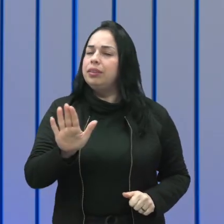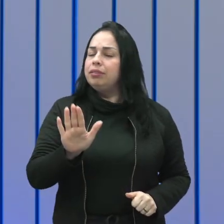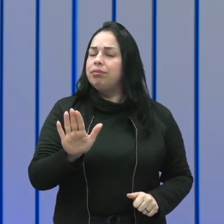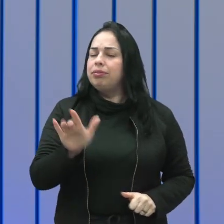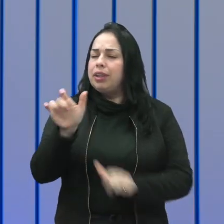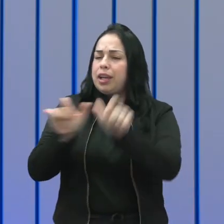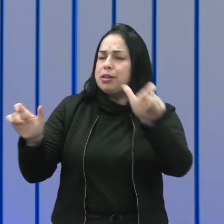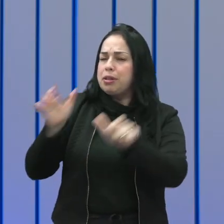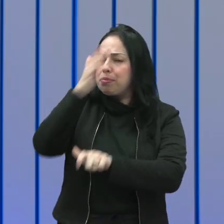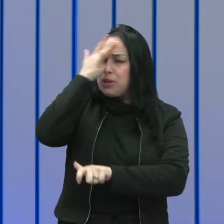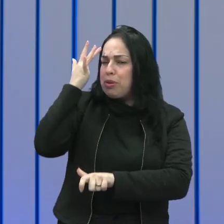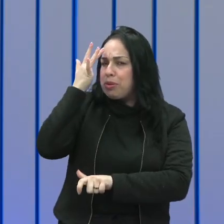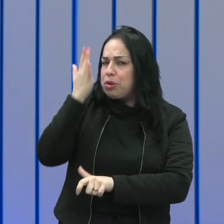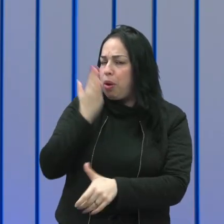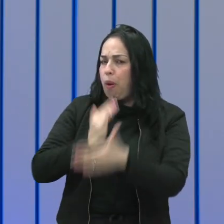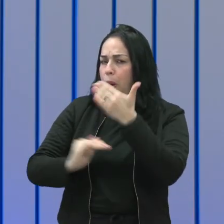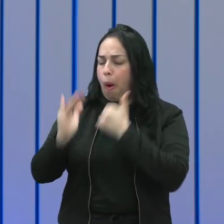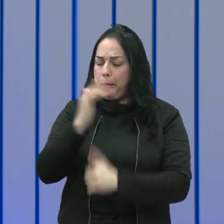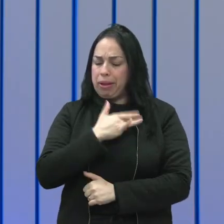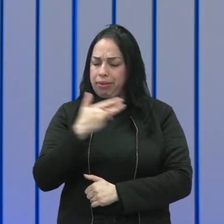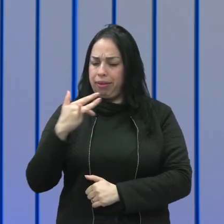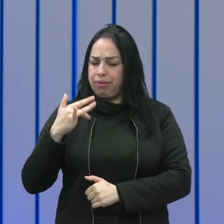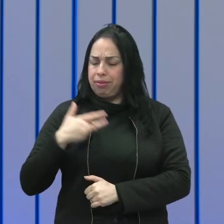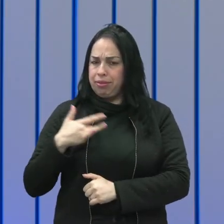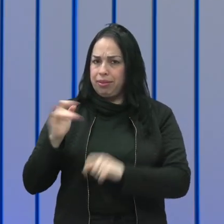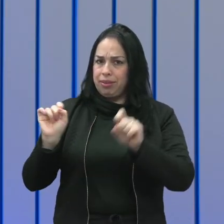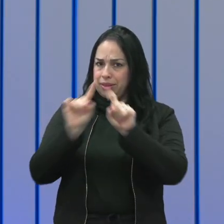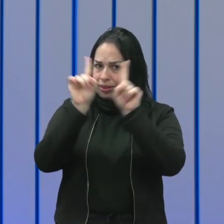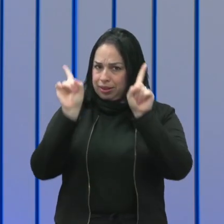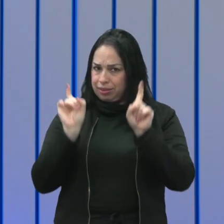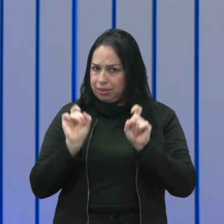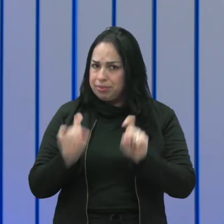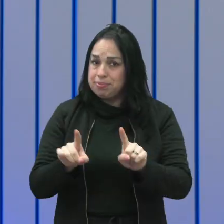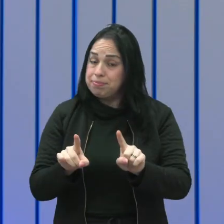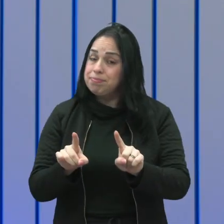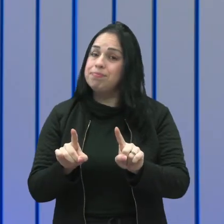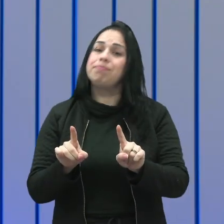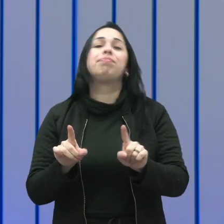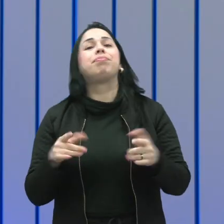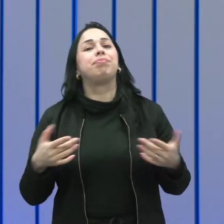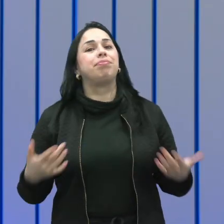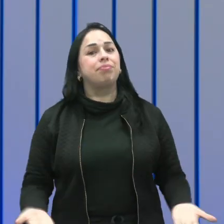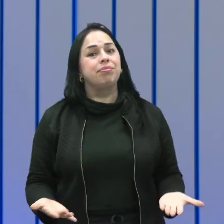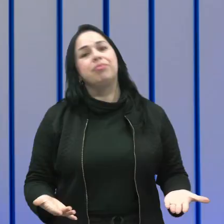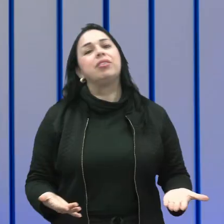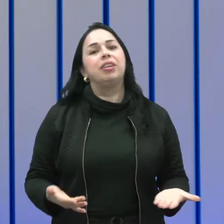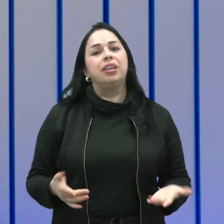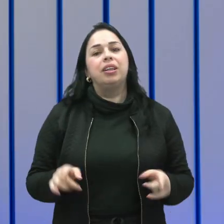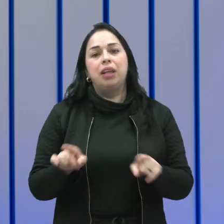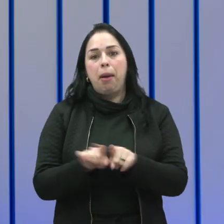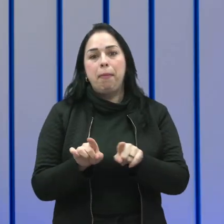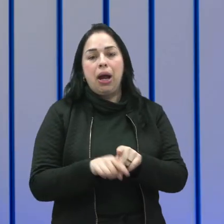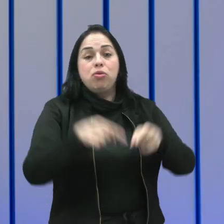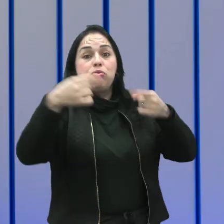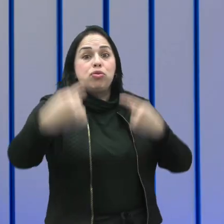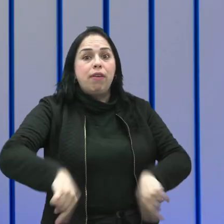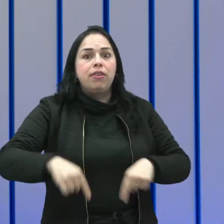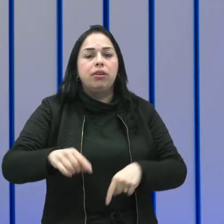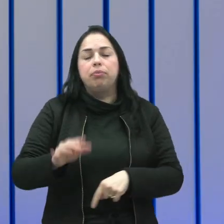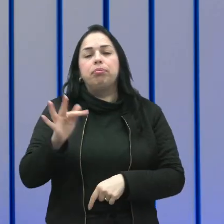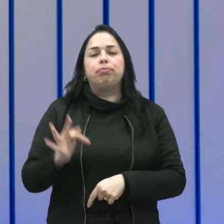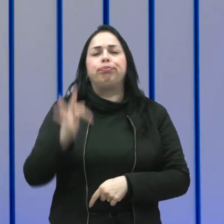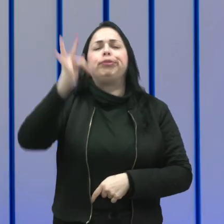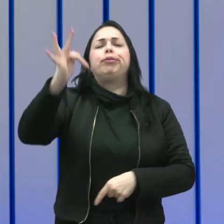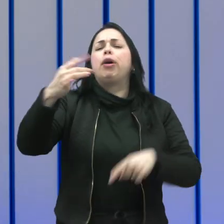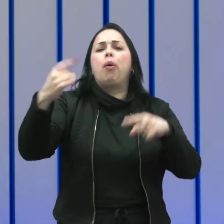nas ruas, hein? Será que a população tem o hábito de consumir alimentos mais naturais? E ainda os desafios para